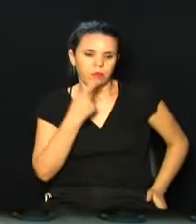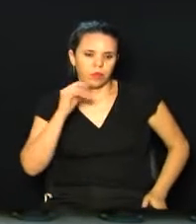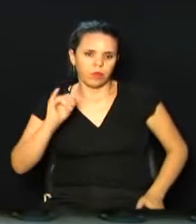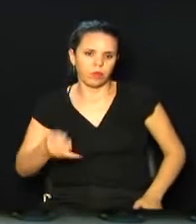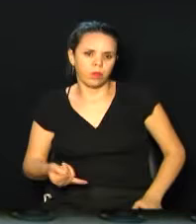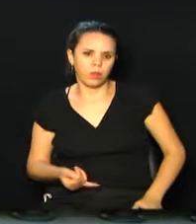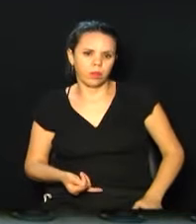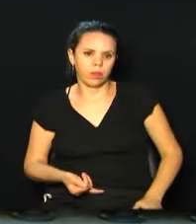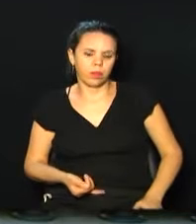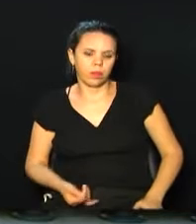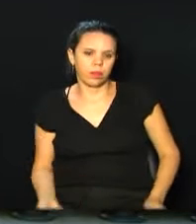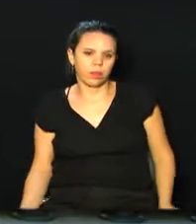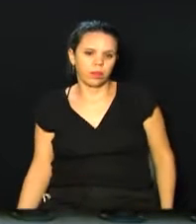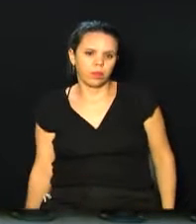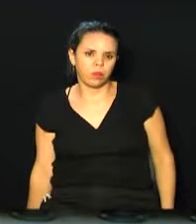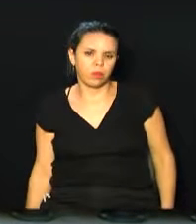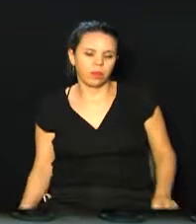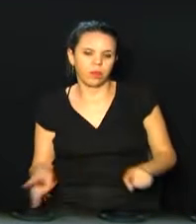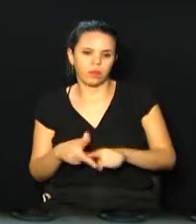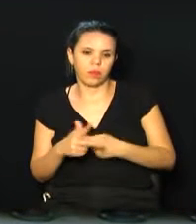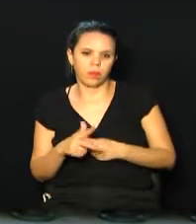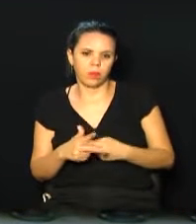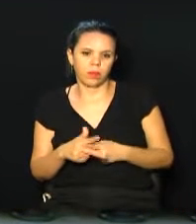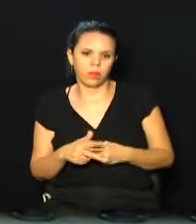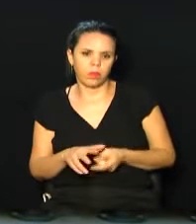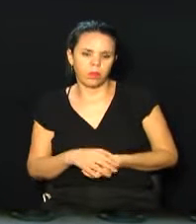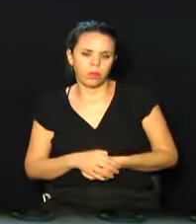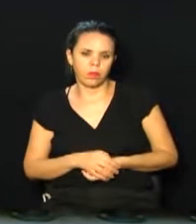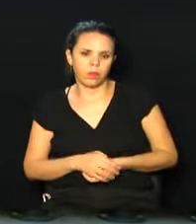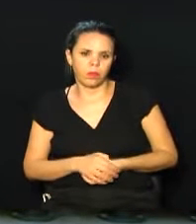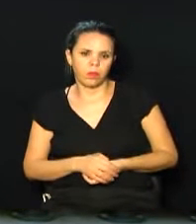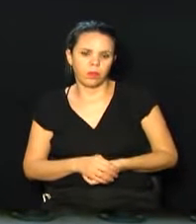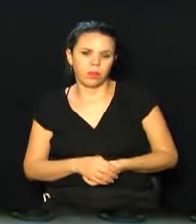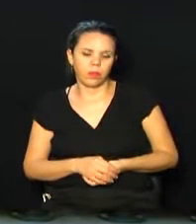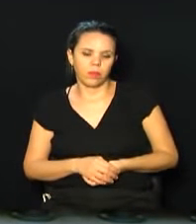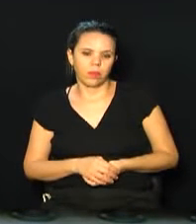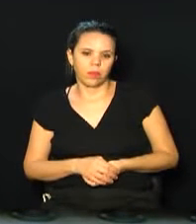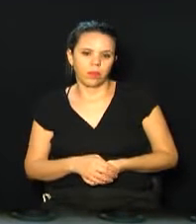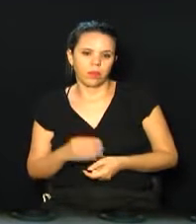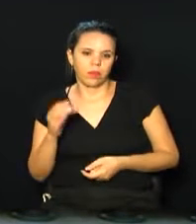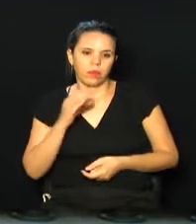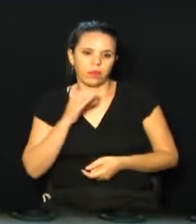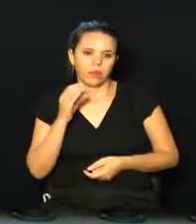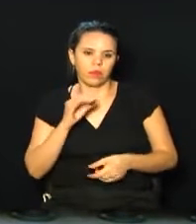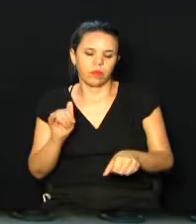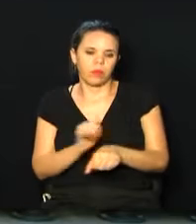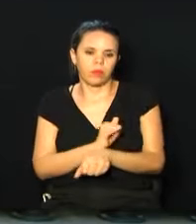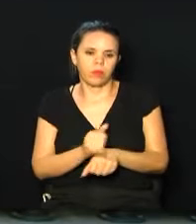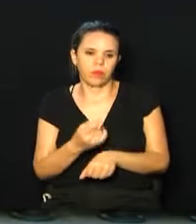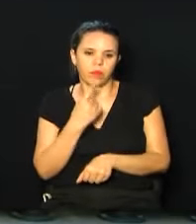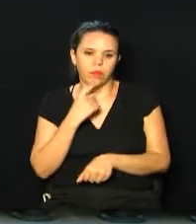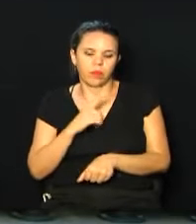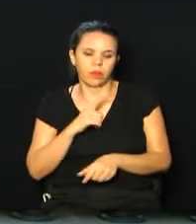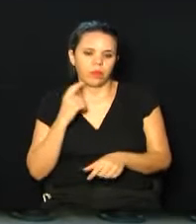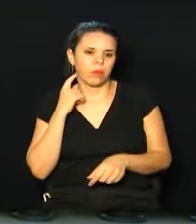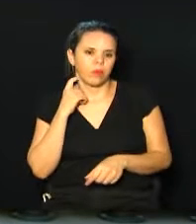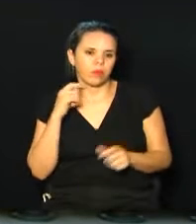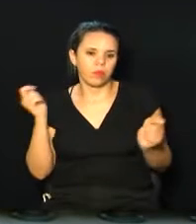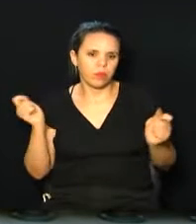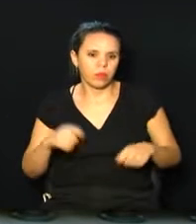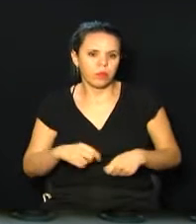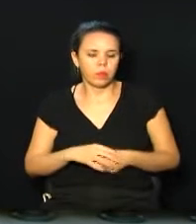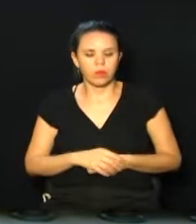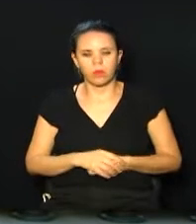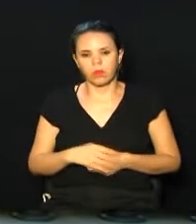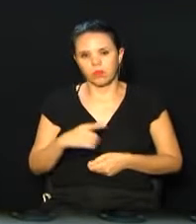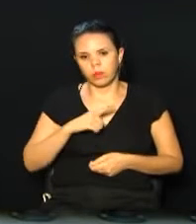para falar sobre isso. Um mecanismo de uma medida paliativa, emergencial. Campinas tem essa potencialidade,